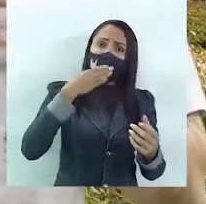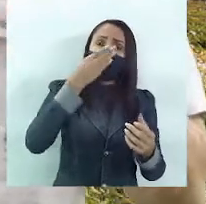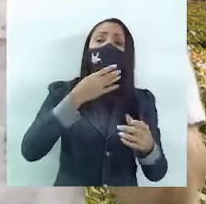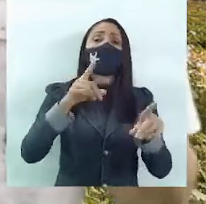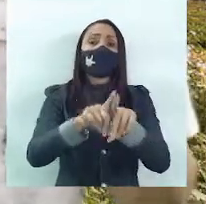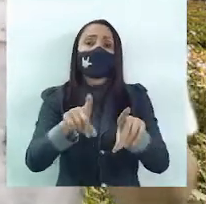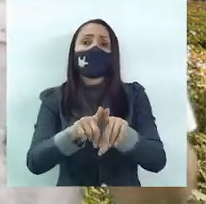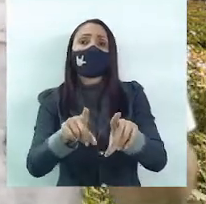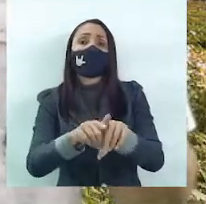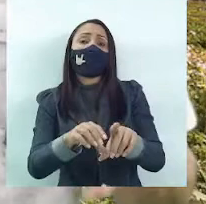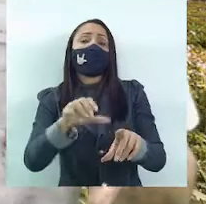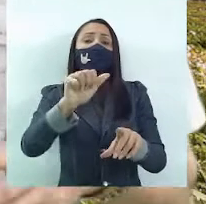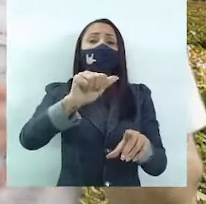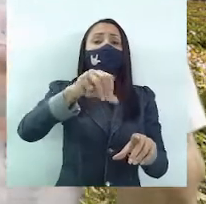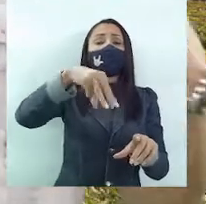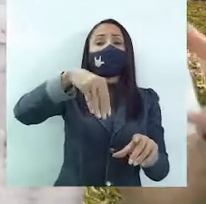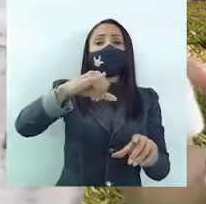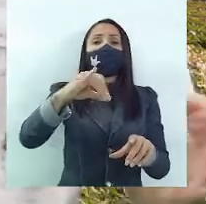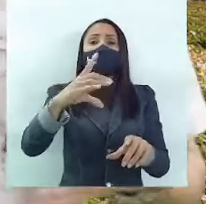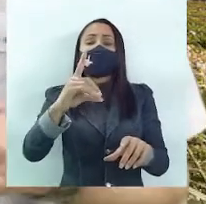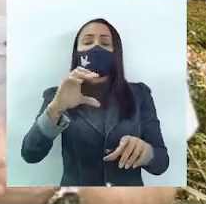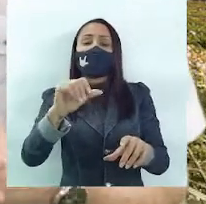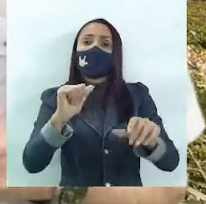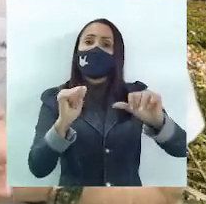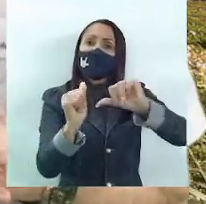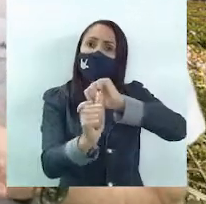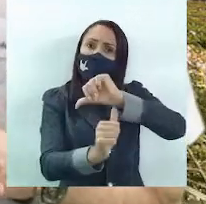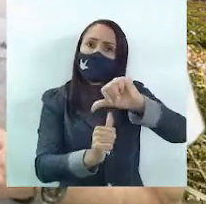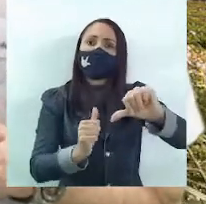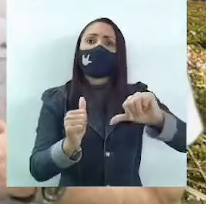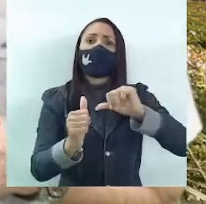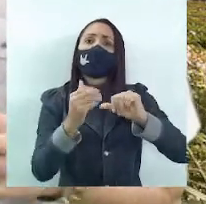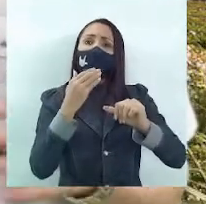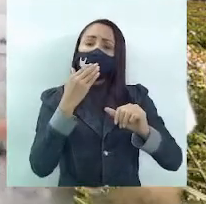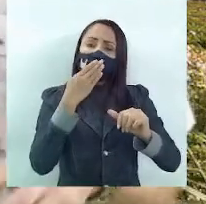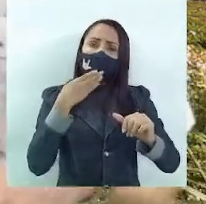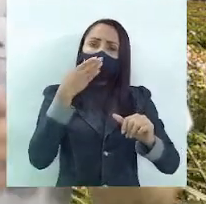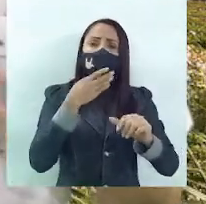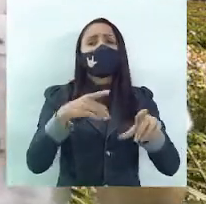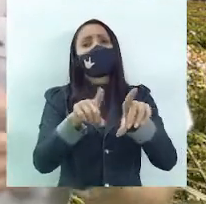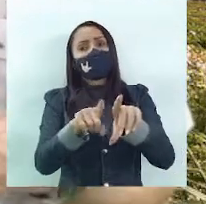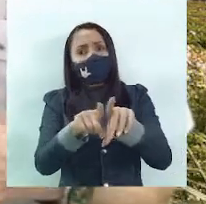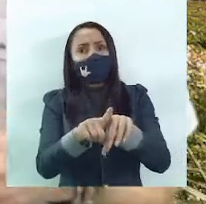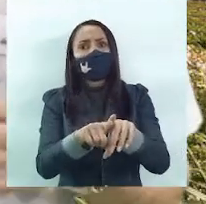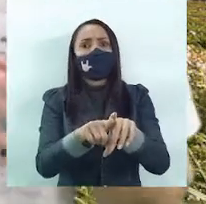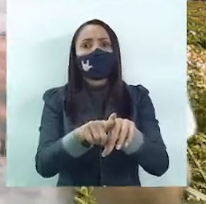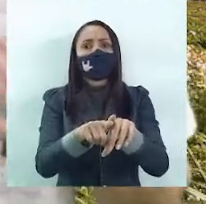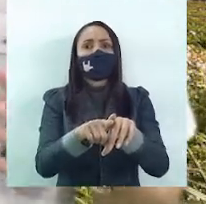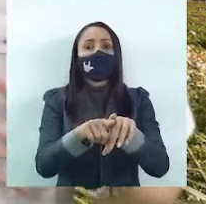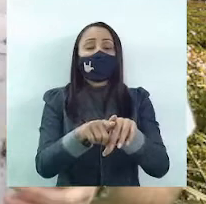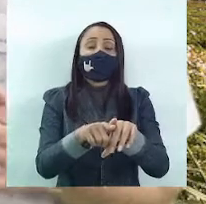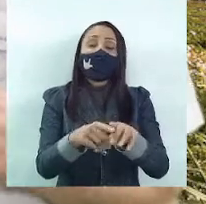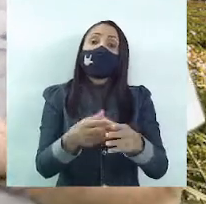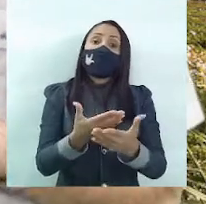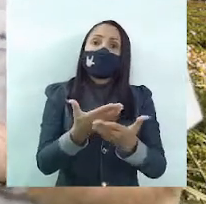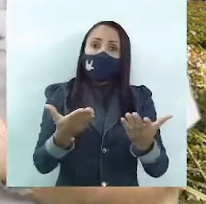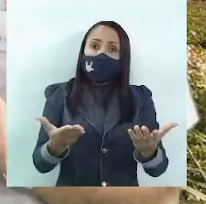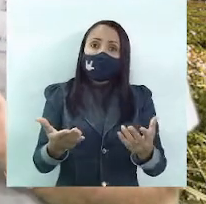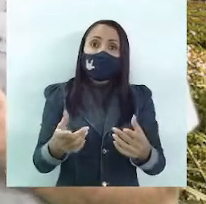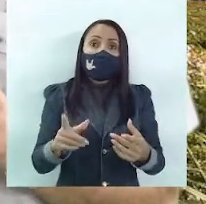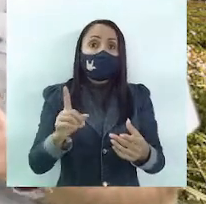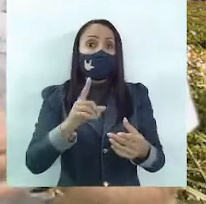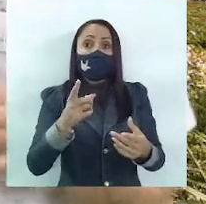Então, o amido também, ele se transforma, ele é açúcar também. Ele aumenta o índice glicêmico. Lógico que ele não é